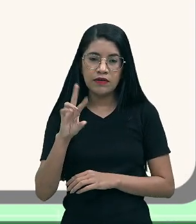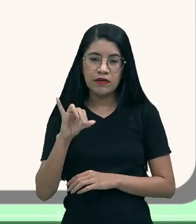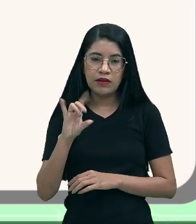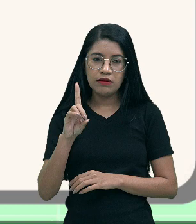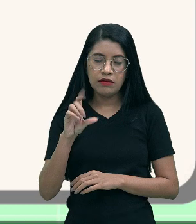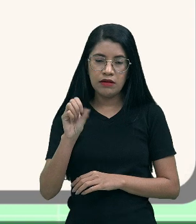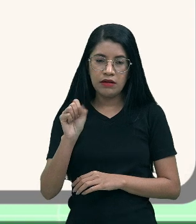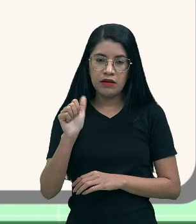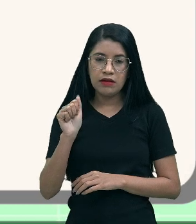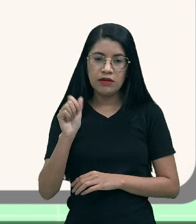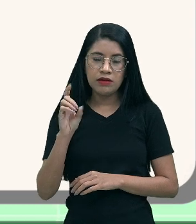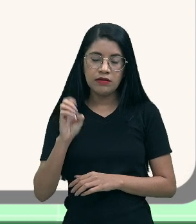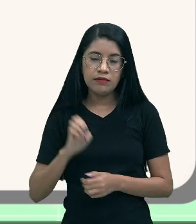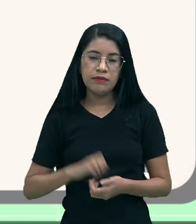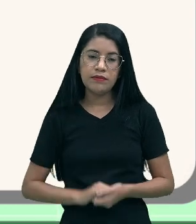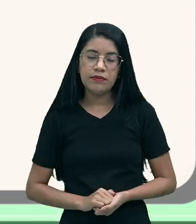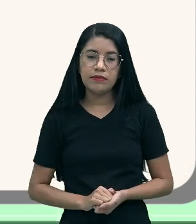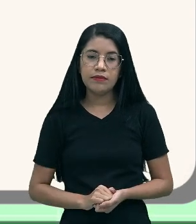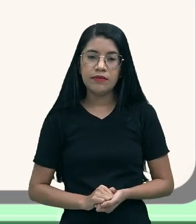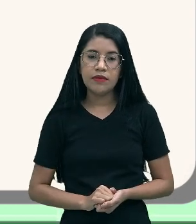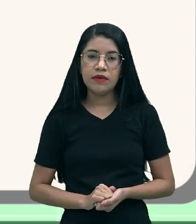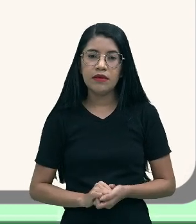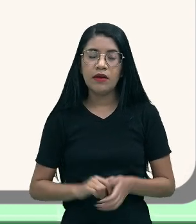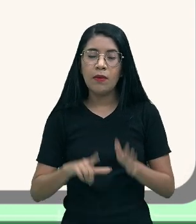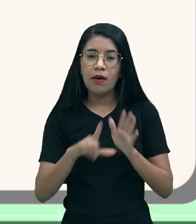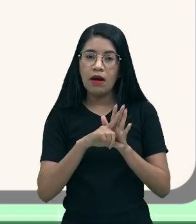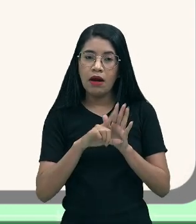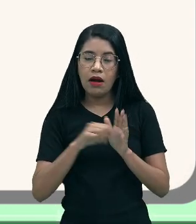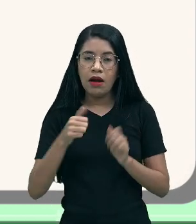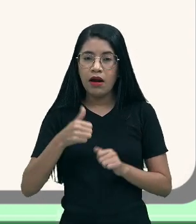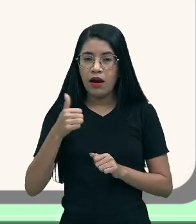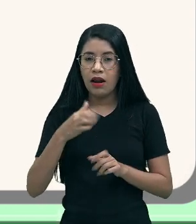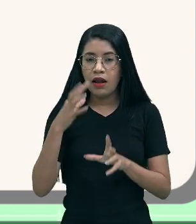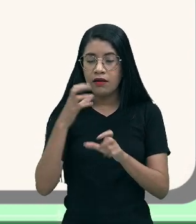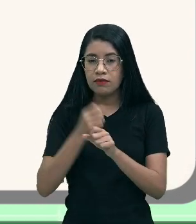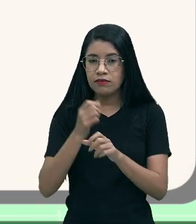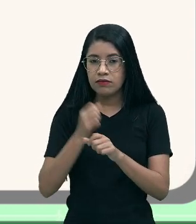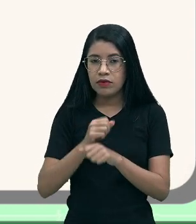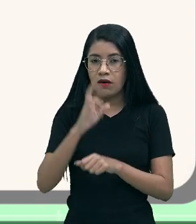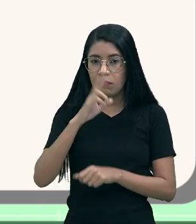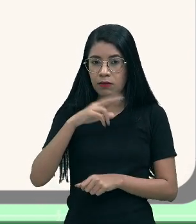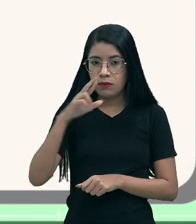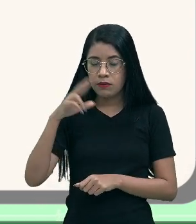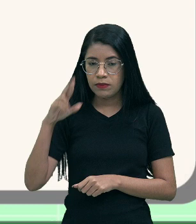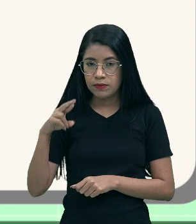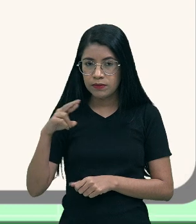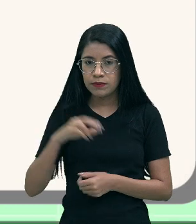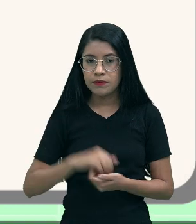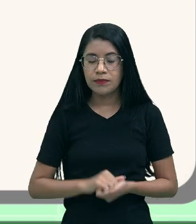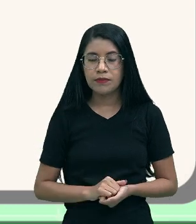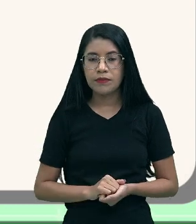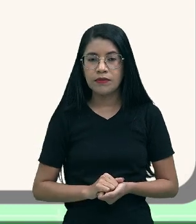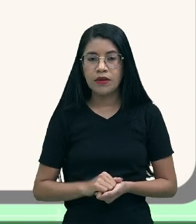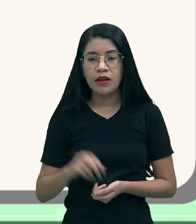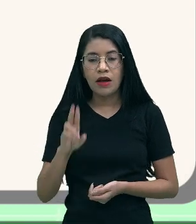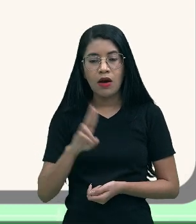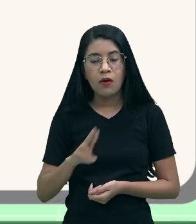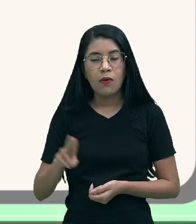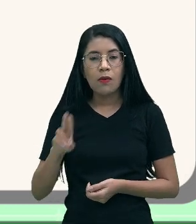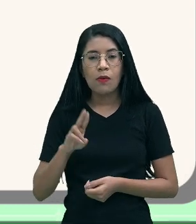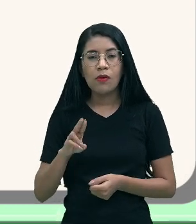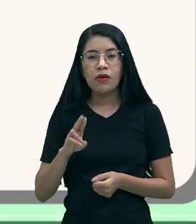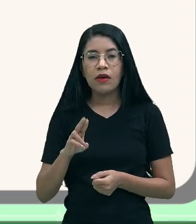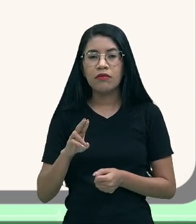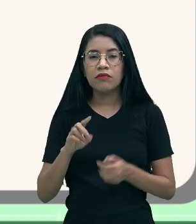de Ohm, ela calcula o valor da resistência do resistor utilizando